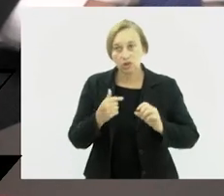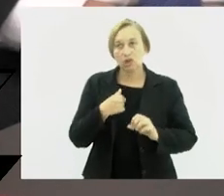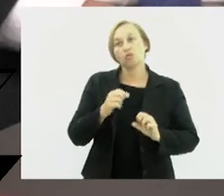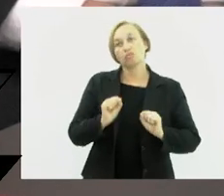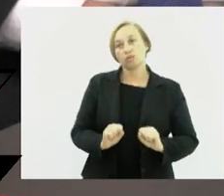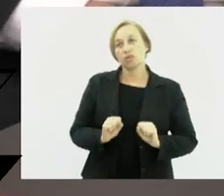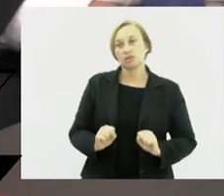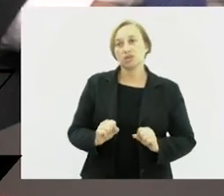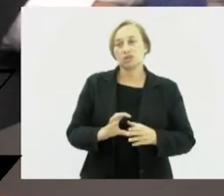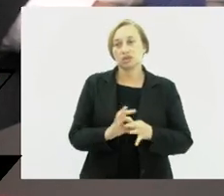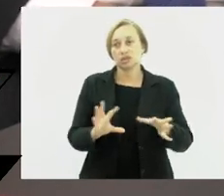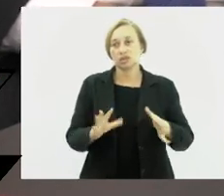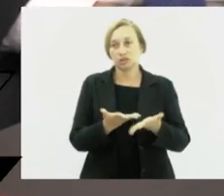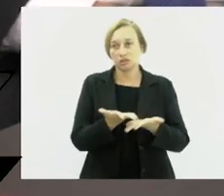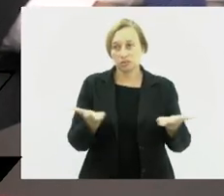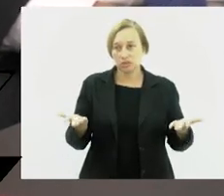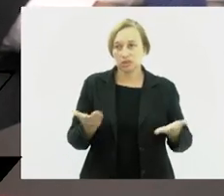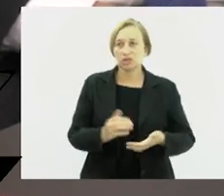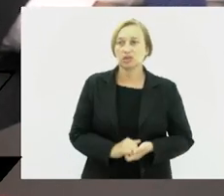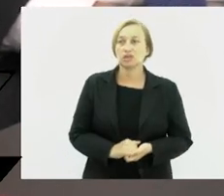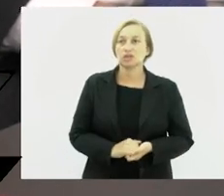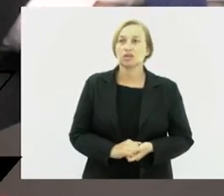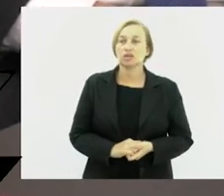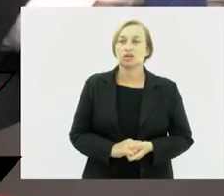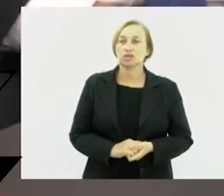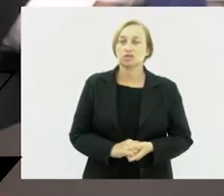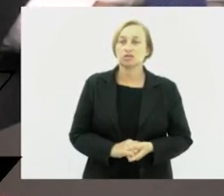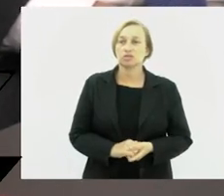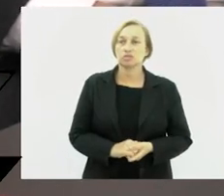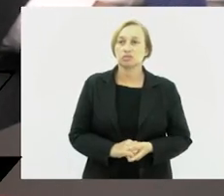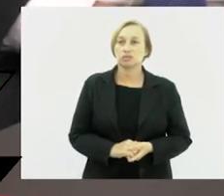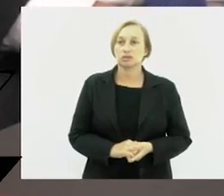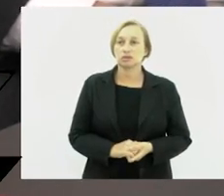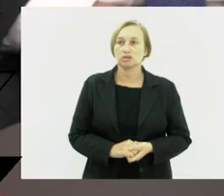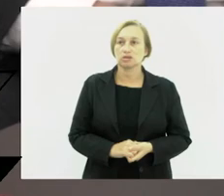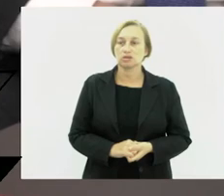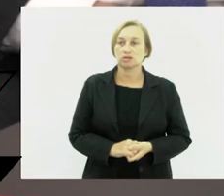e deixo aberto aí para maiores